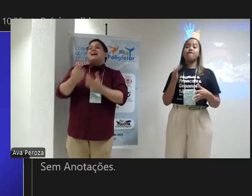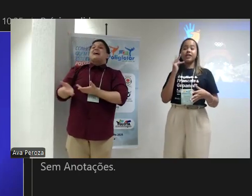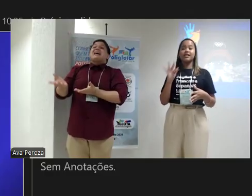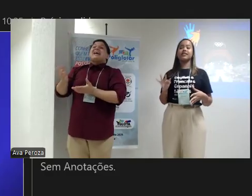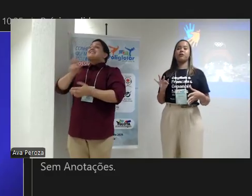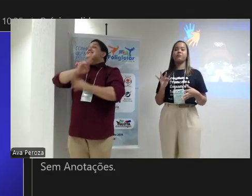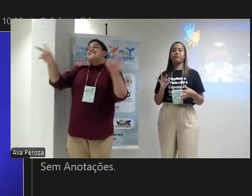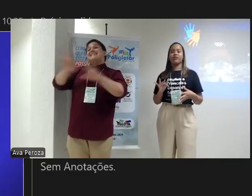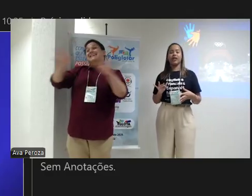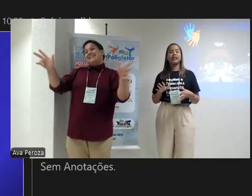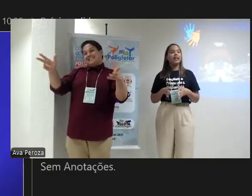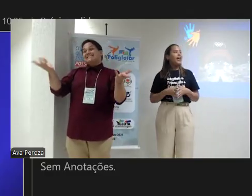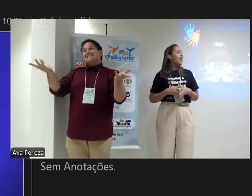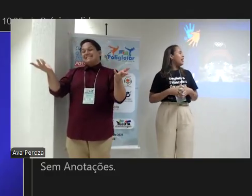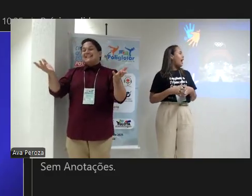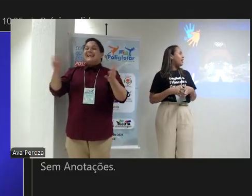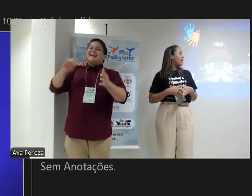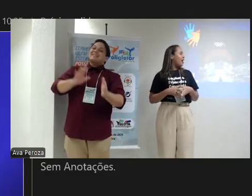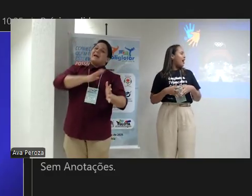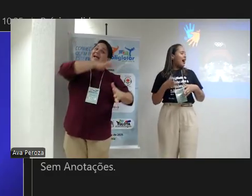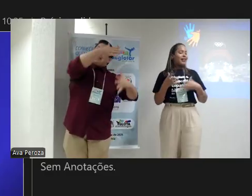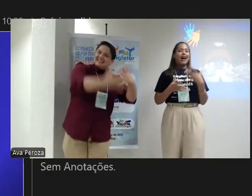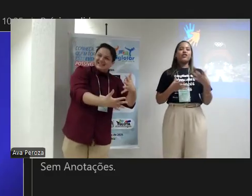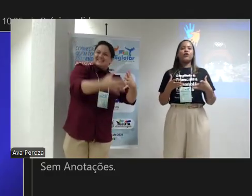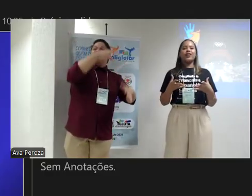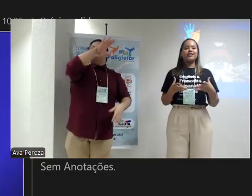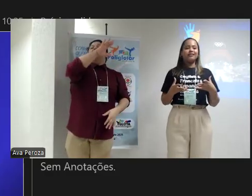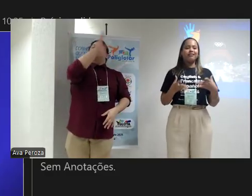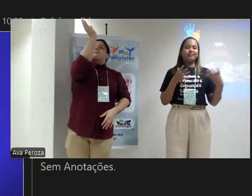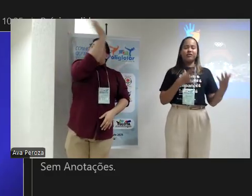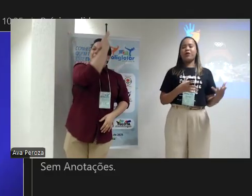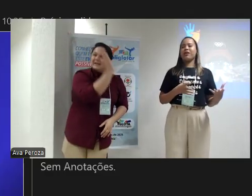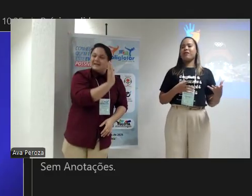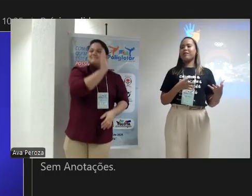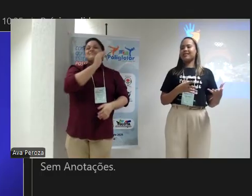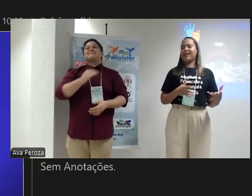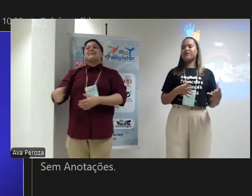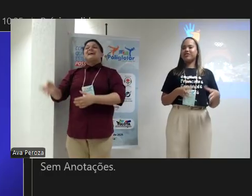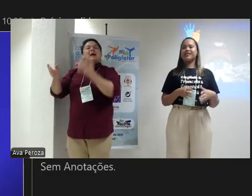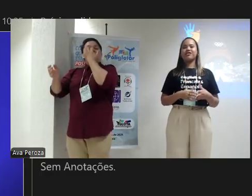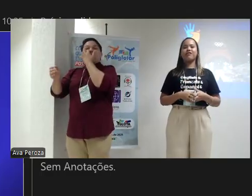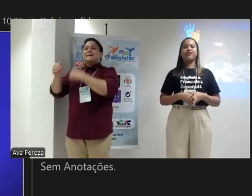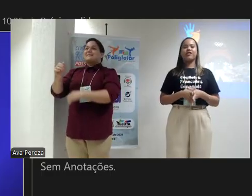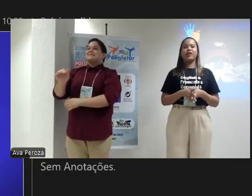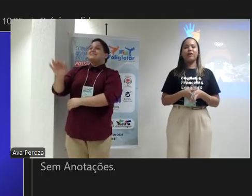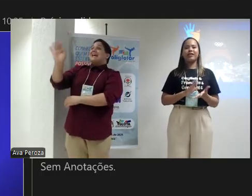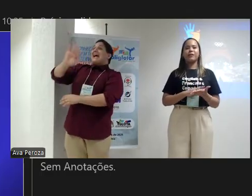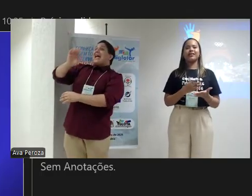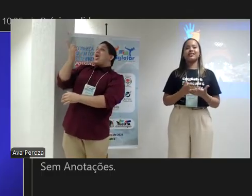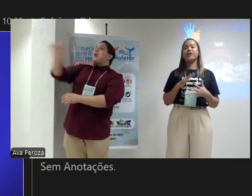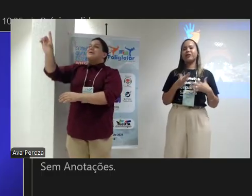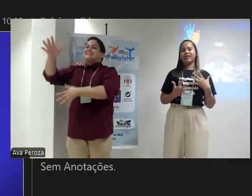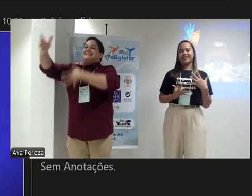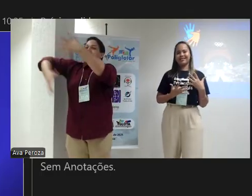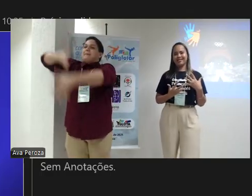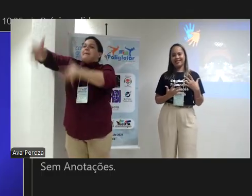língua francesa. E aí, a narradora do programa brasileiro disse que estava vendo ali uma interpretação